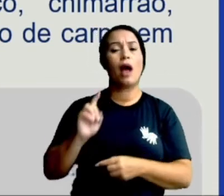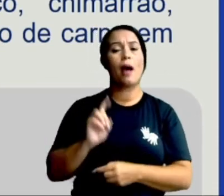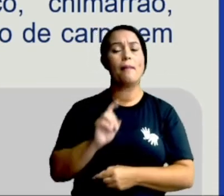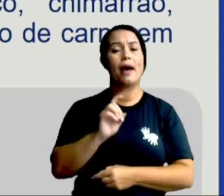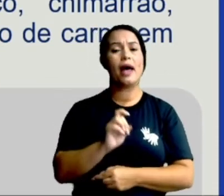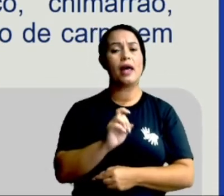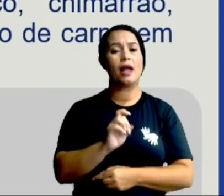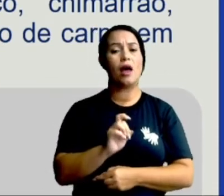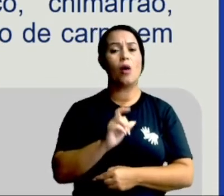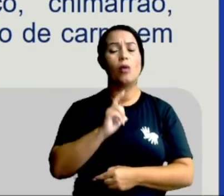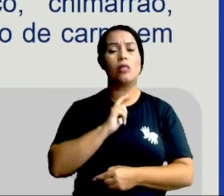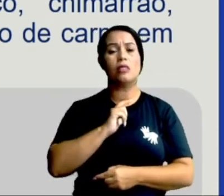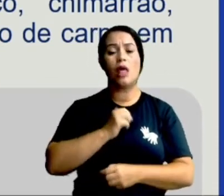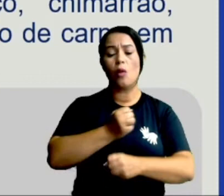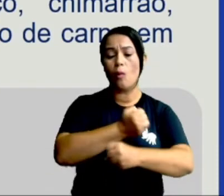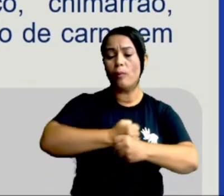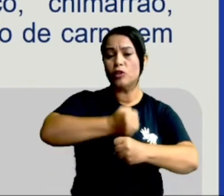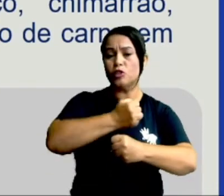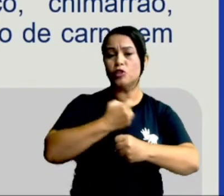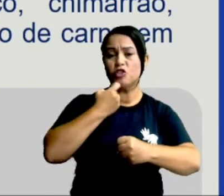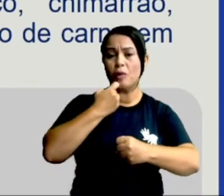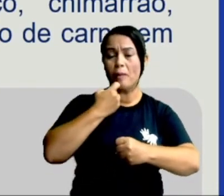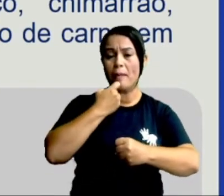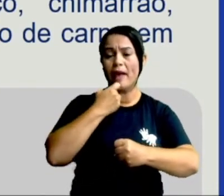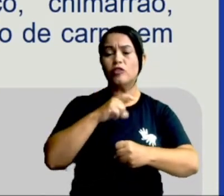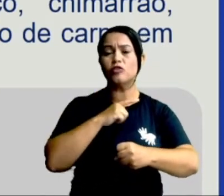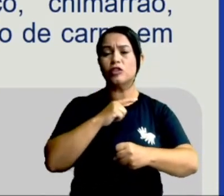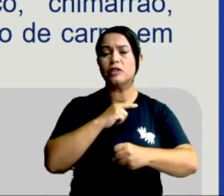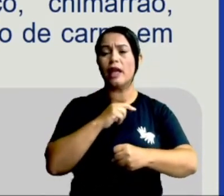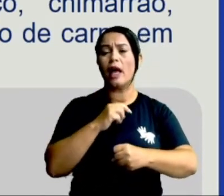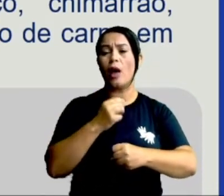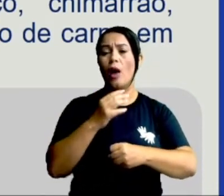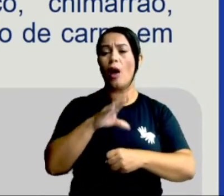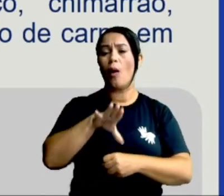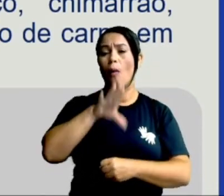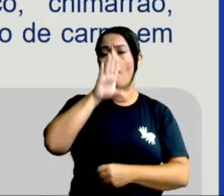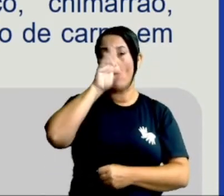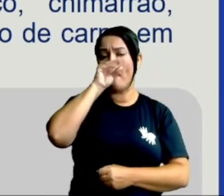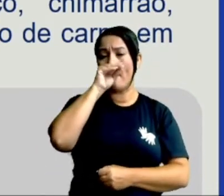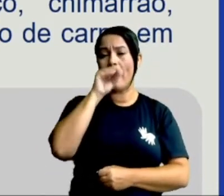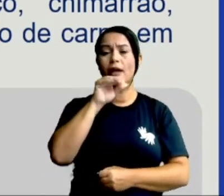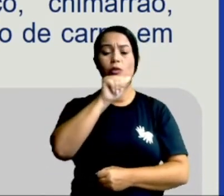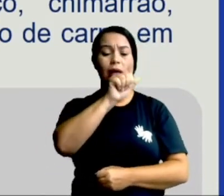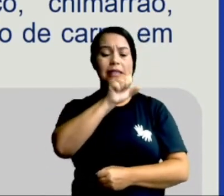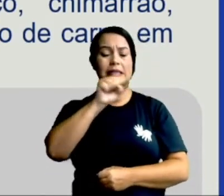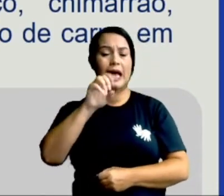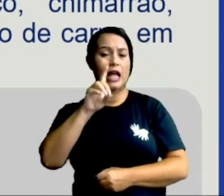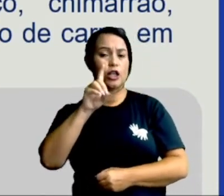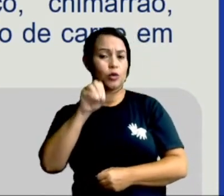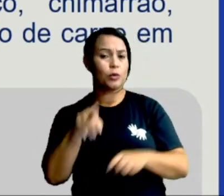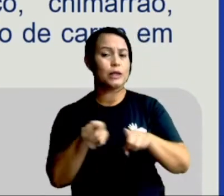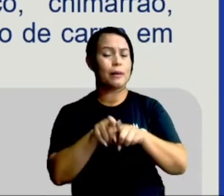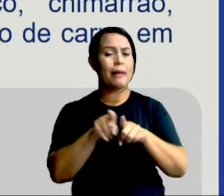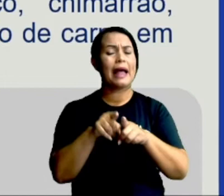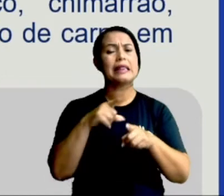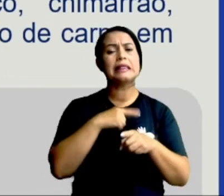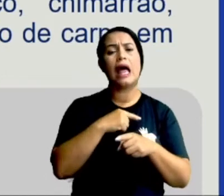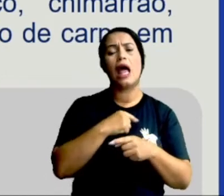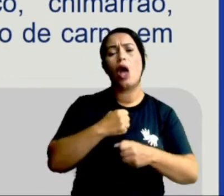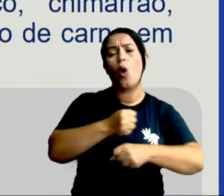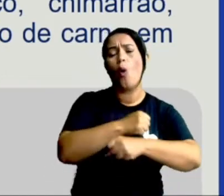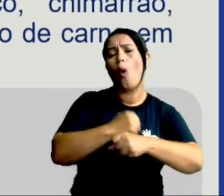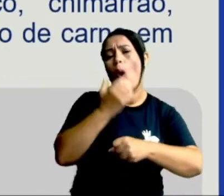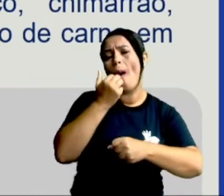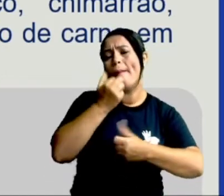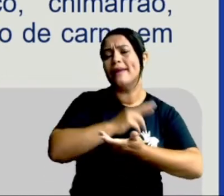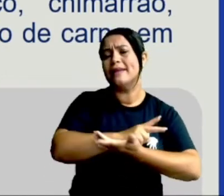camarão, o pirão de peixe, marreco assado, o barreado, que lá eles chamam de barreado, é um cozido de